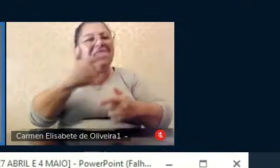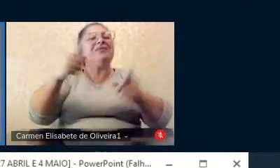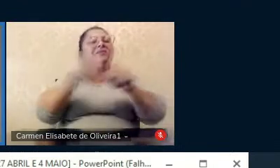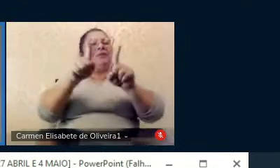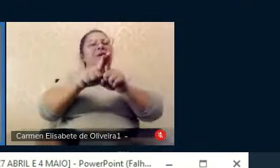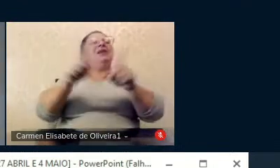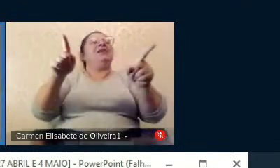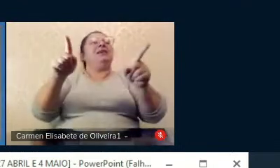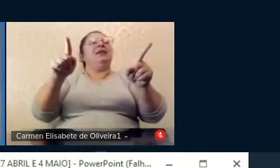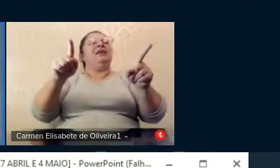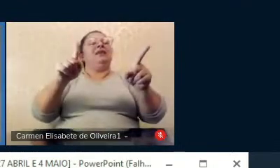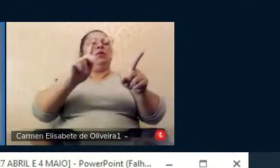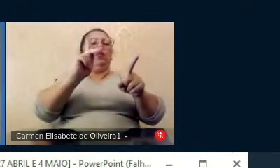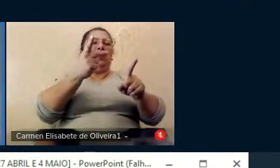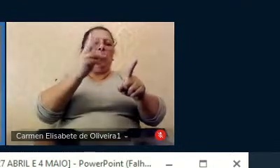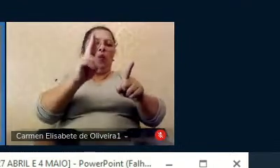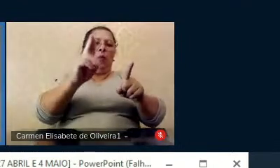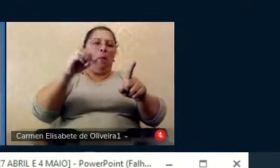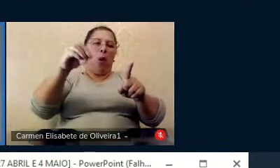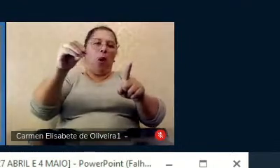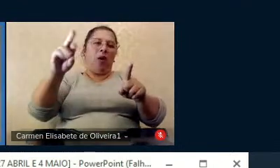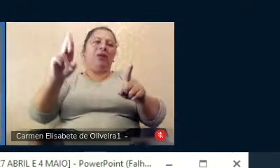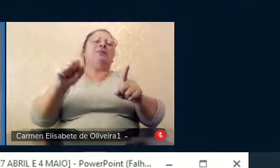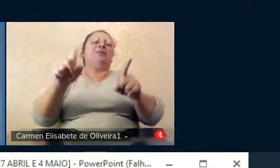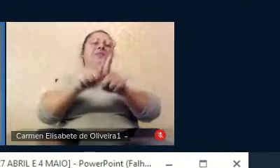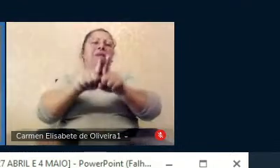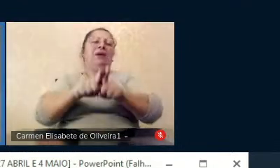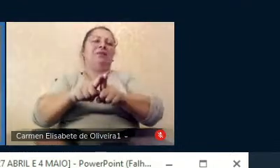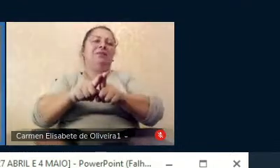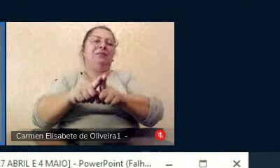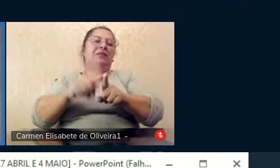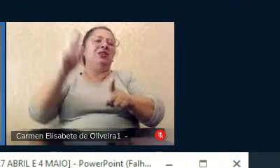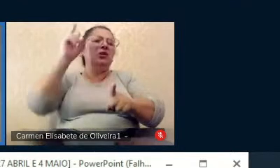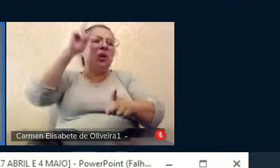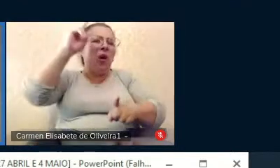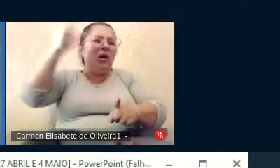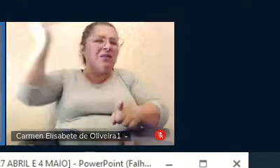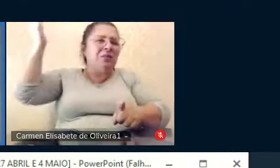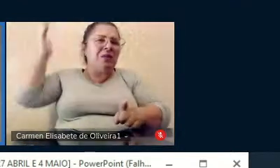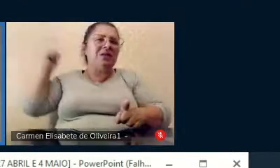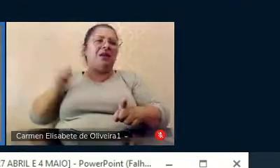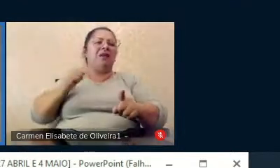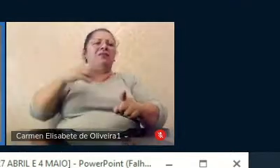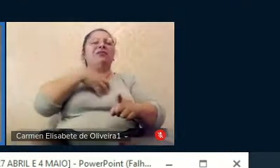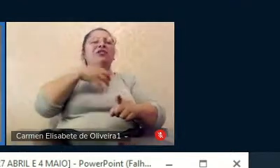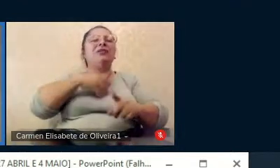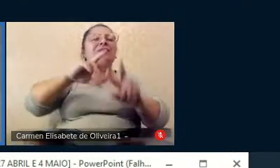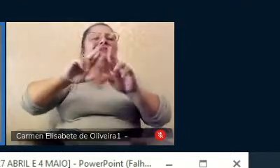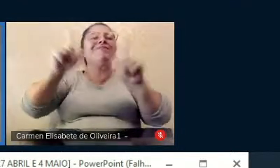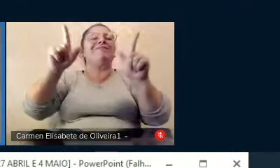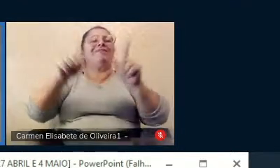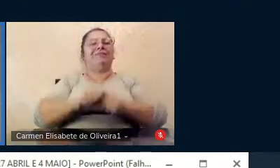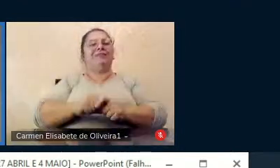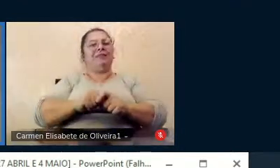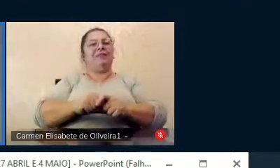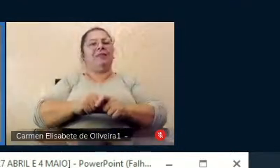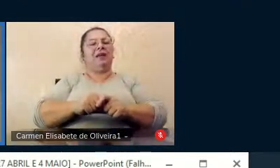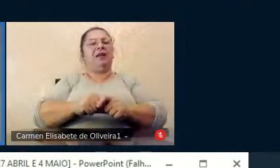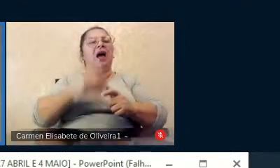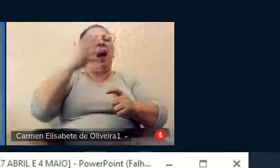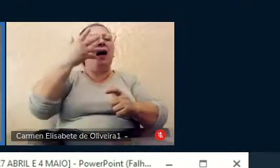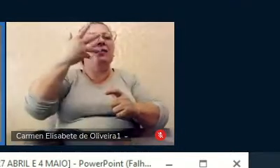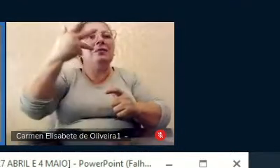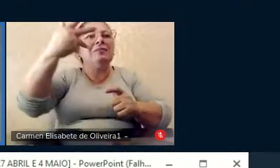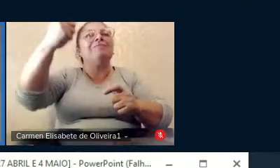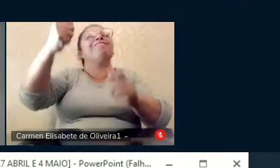de histórias, de narrativas, de várias formas que são mais atrativas